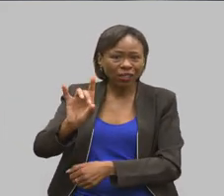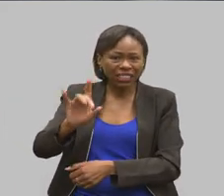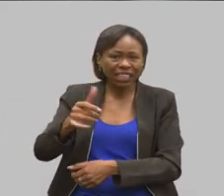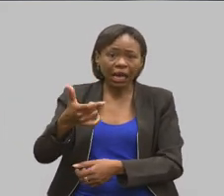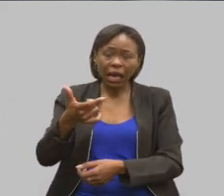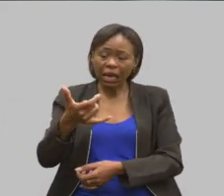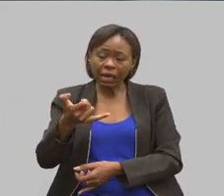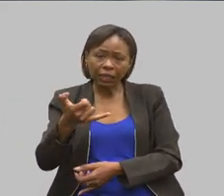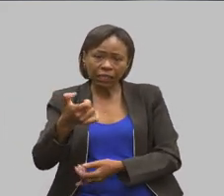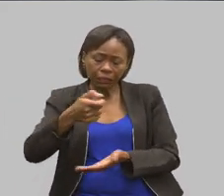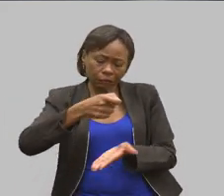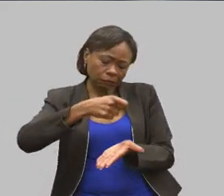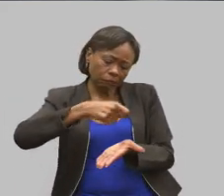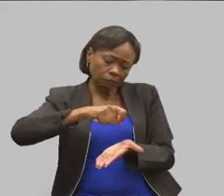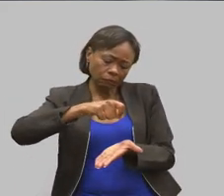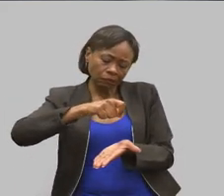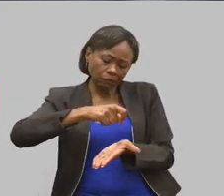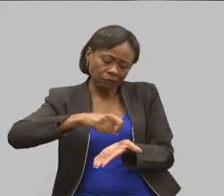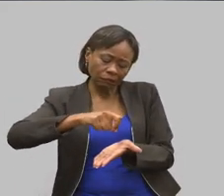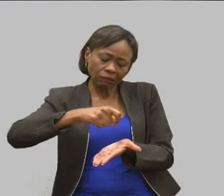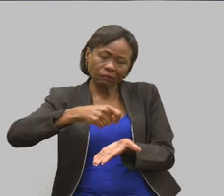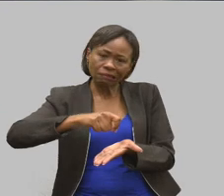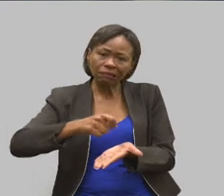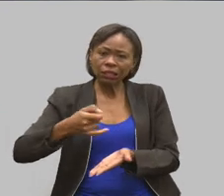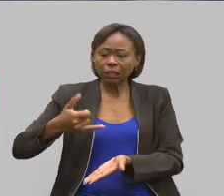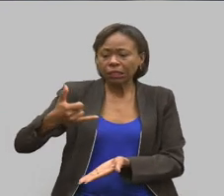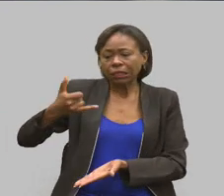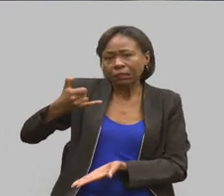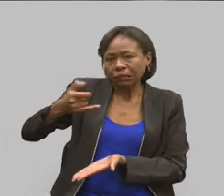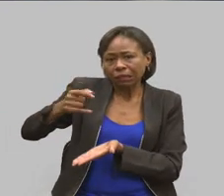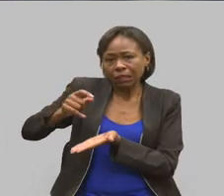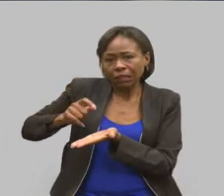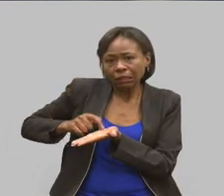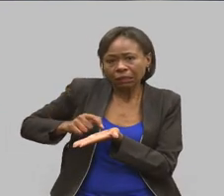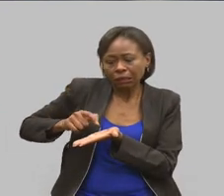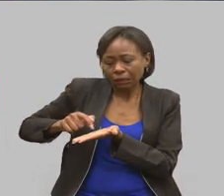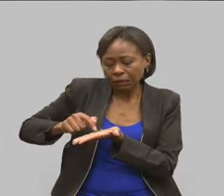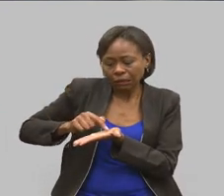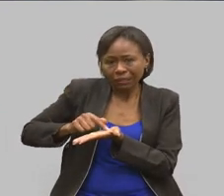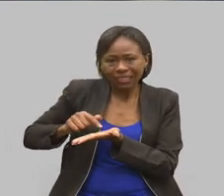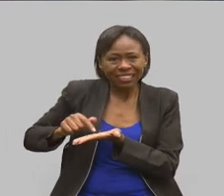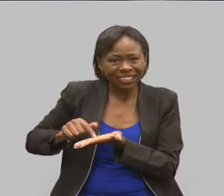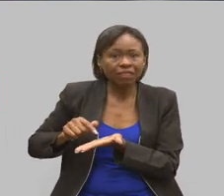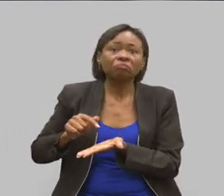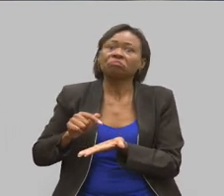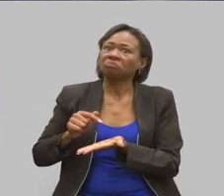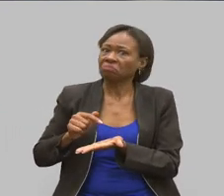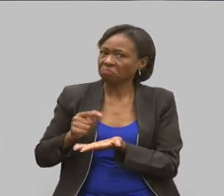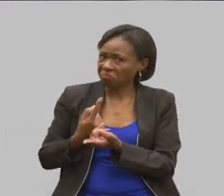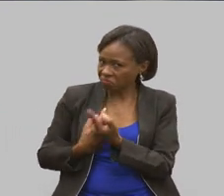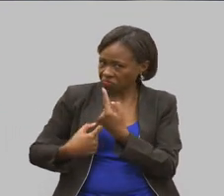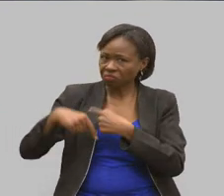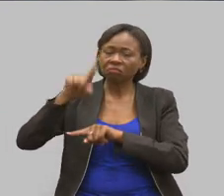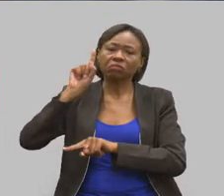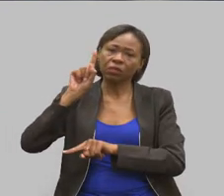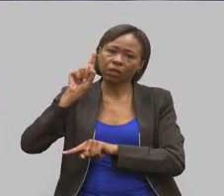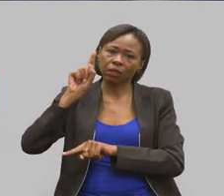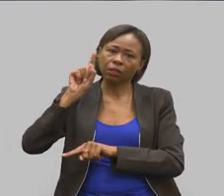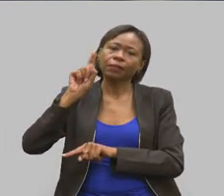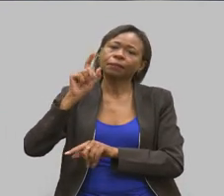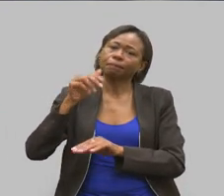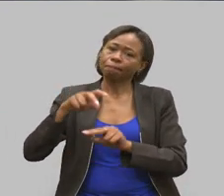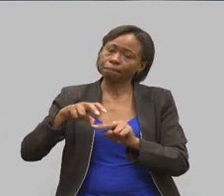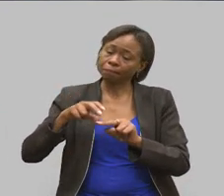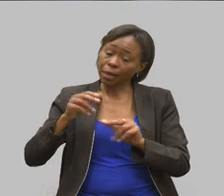conseguir digitar o celular já é um grande avanço então nós temos que pensar dessa forma para melhorar a vida dessas